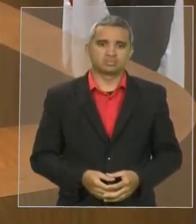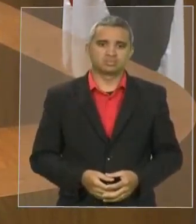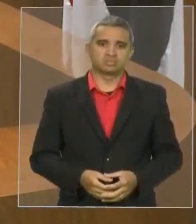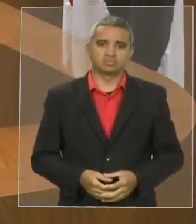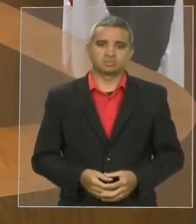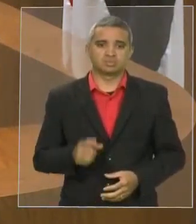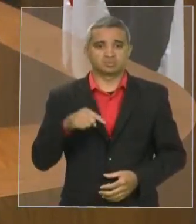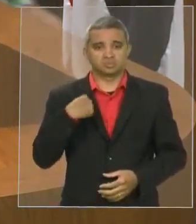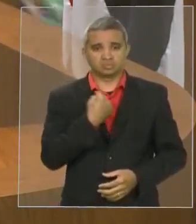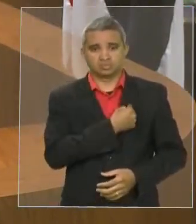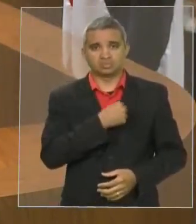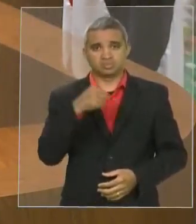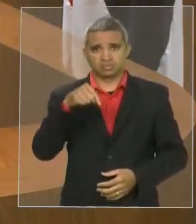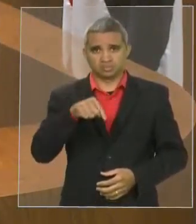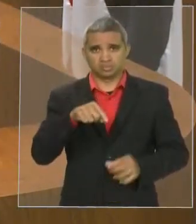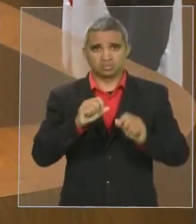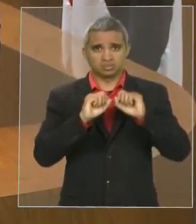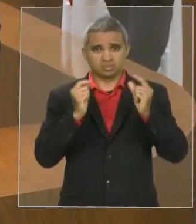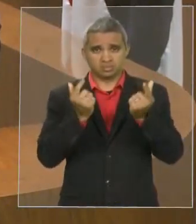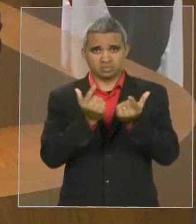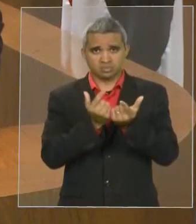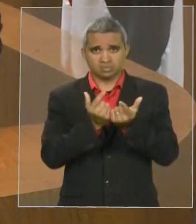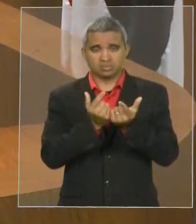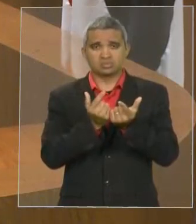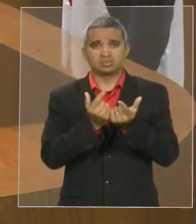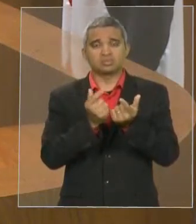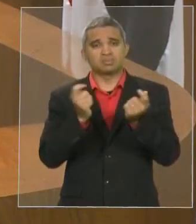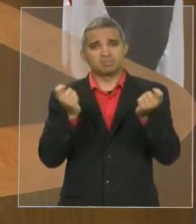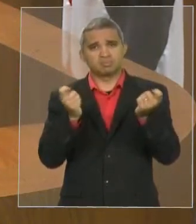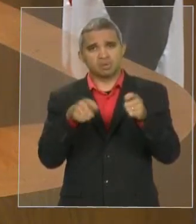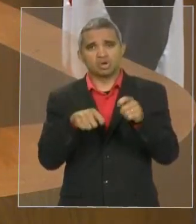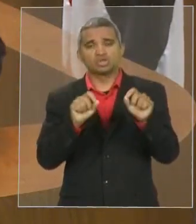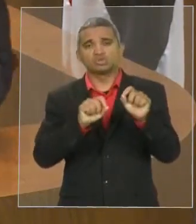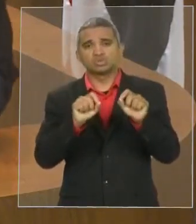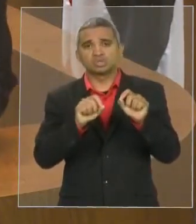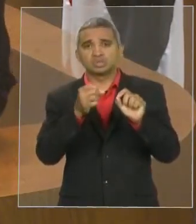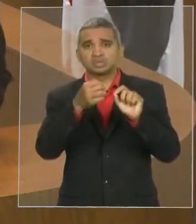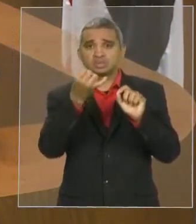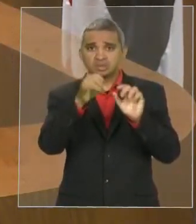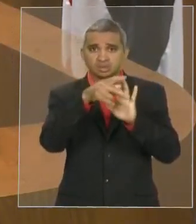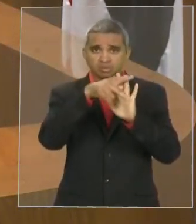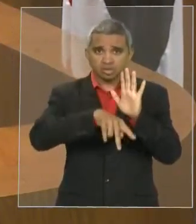através de um projeto de lei. Essa casa tem uma frente parlamentar de apoio às micro e pequenas empresas, mas não foi ouvida para